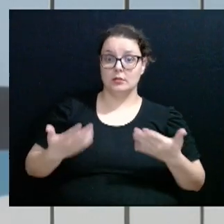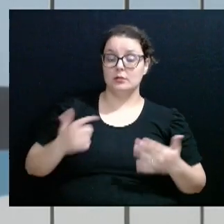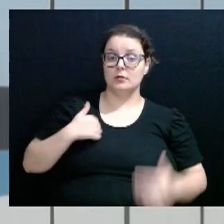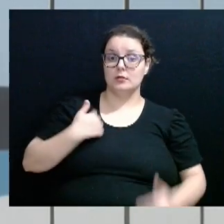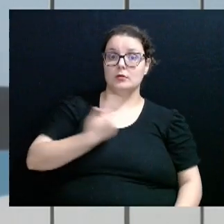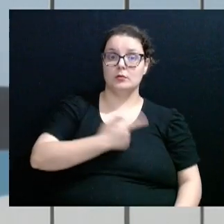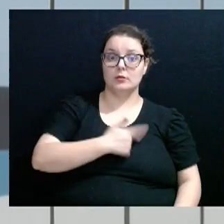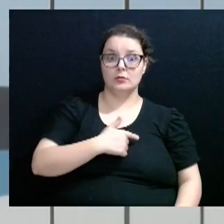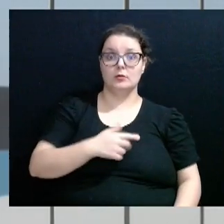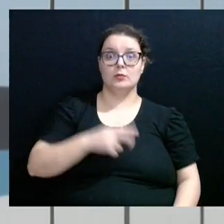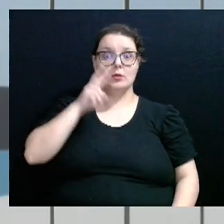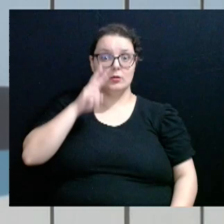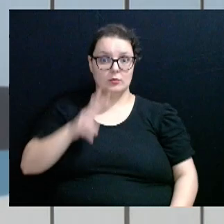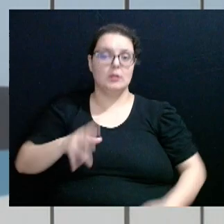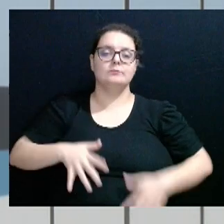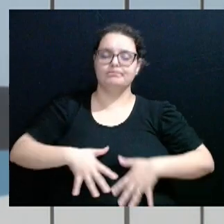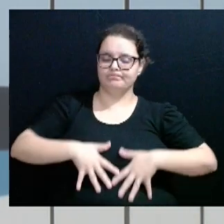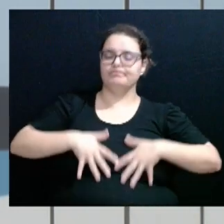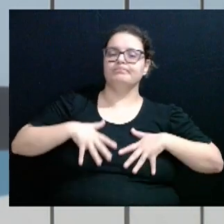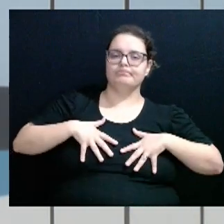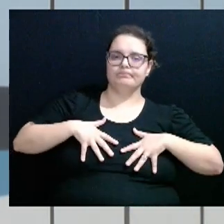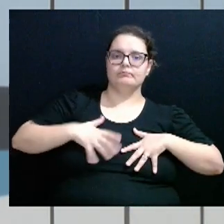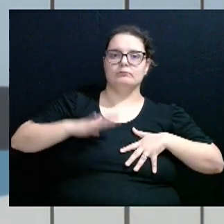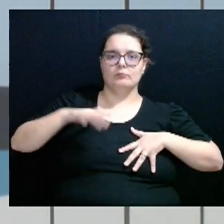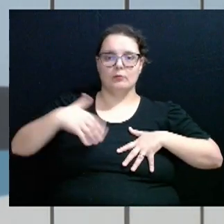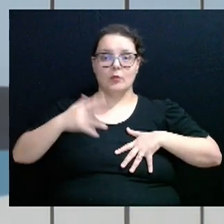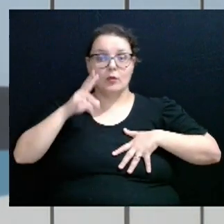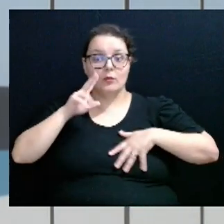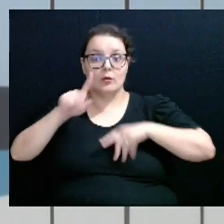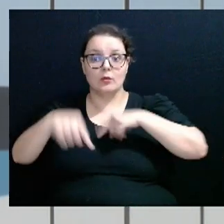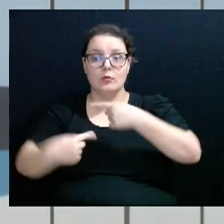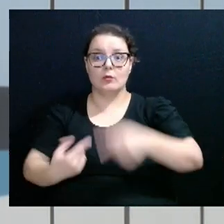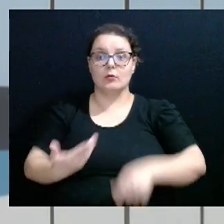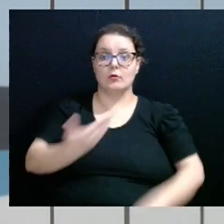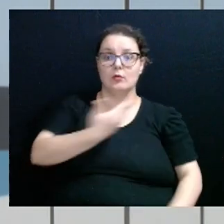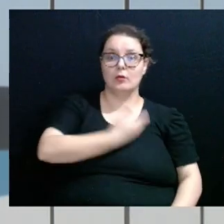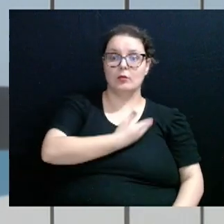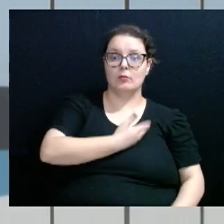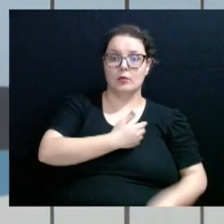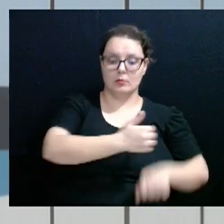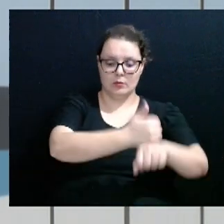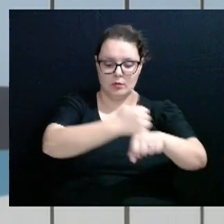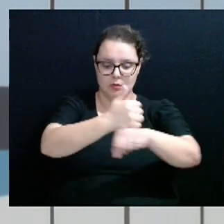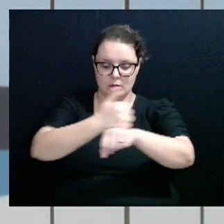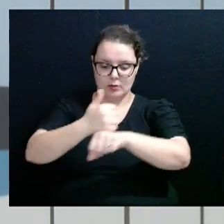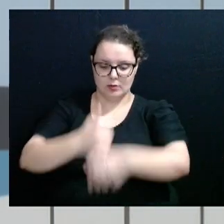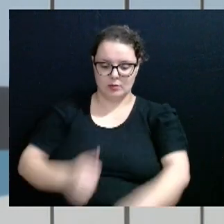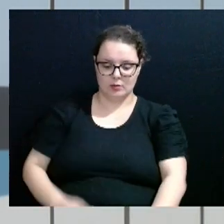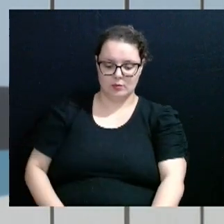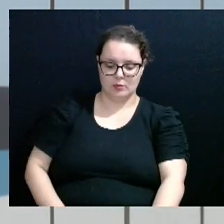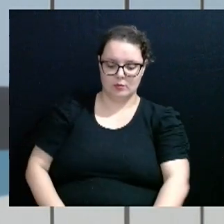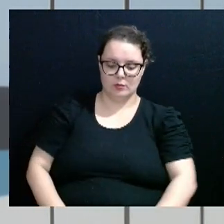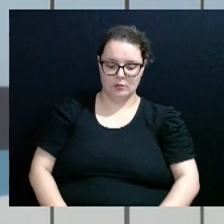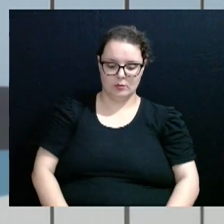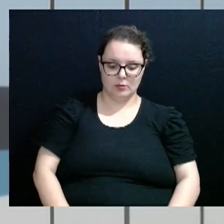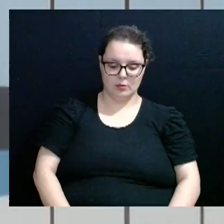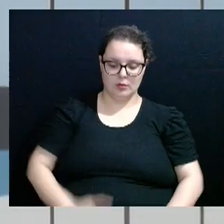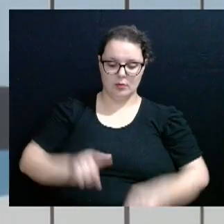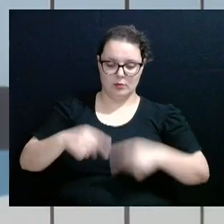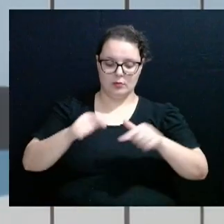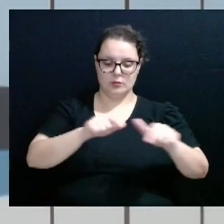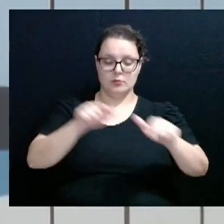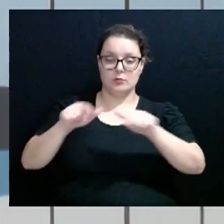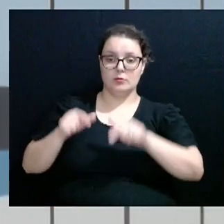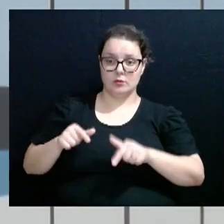muito orgulho quando vê outros colegas de profissão em outros veículos de comunicação que além da